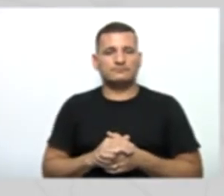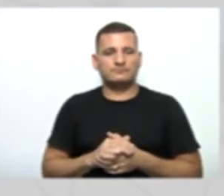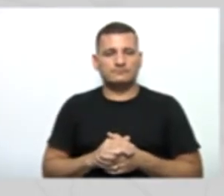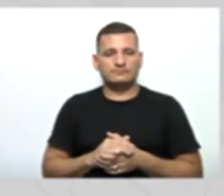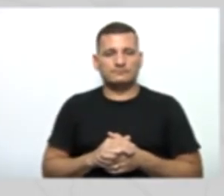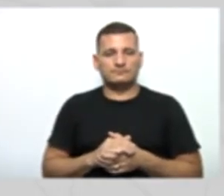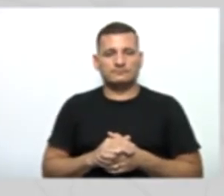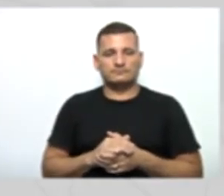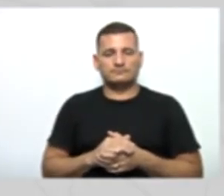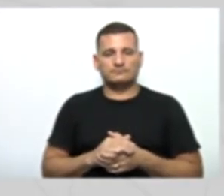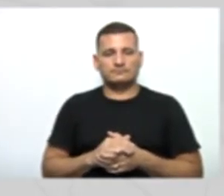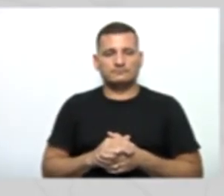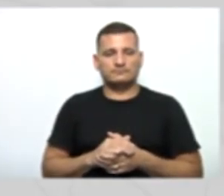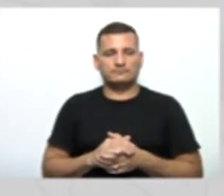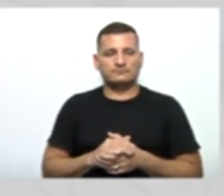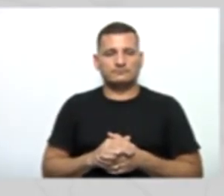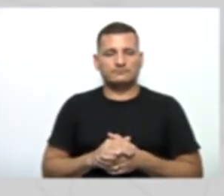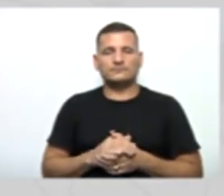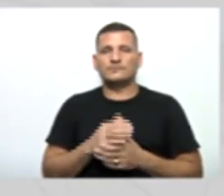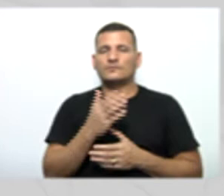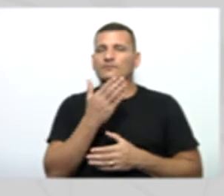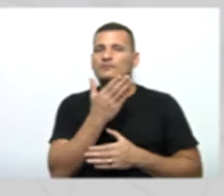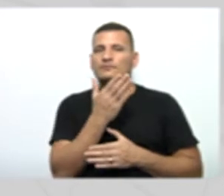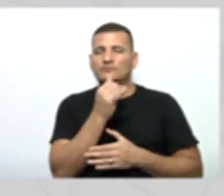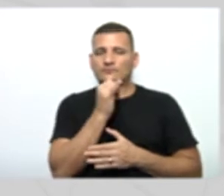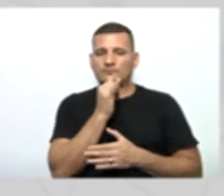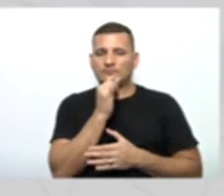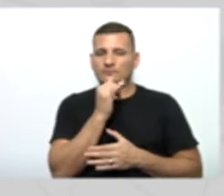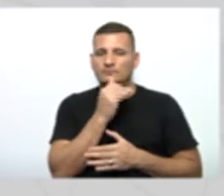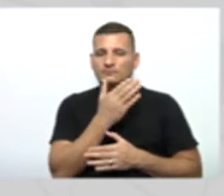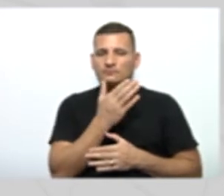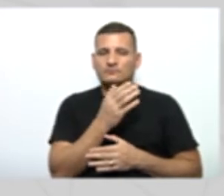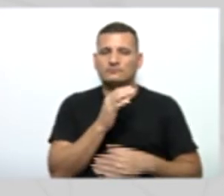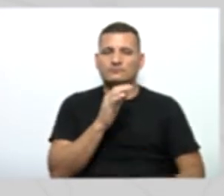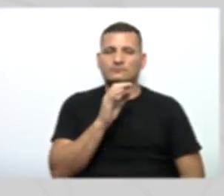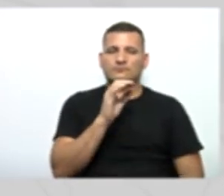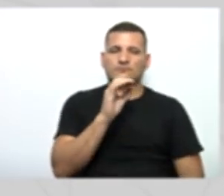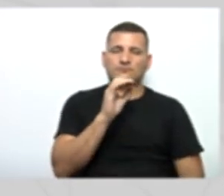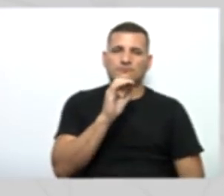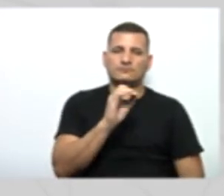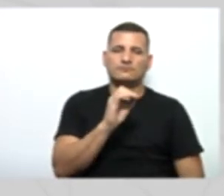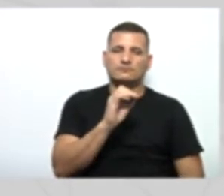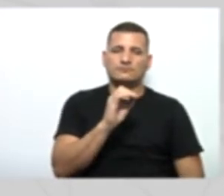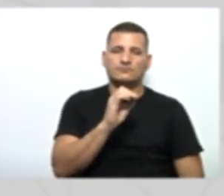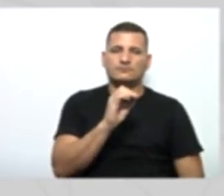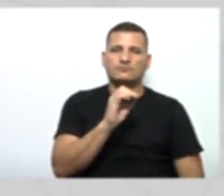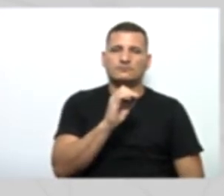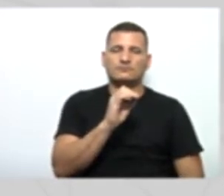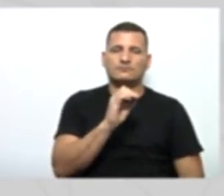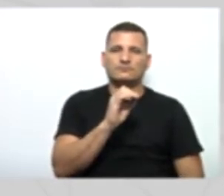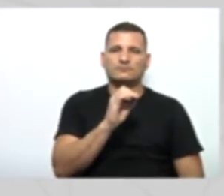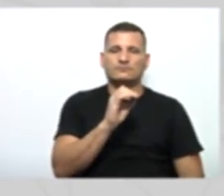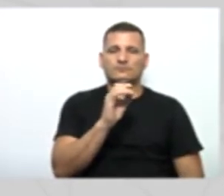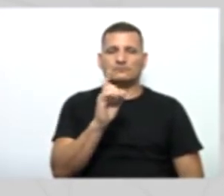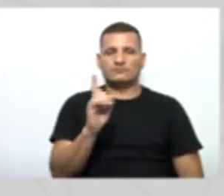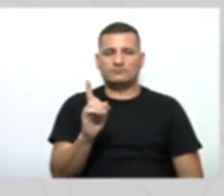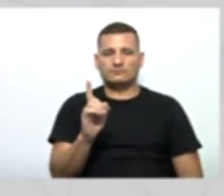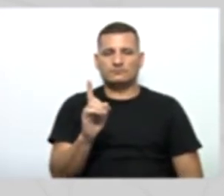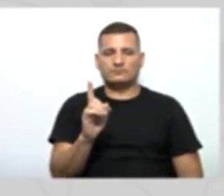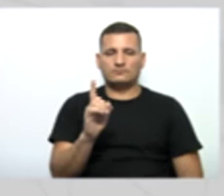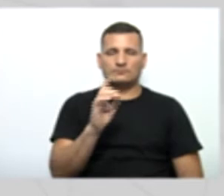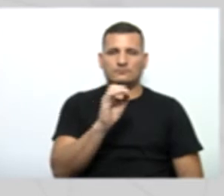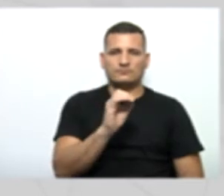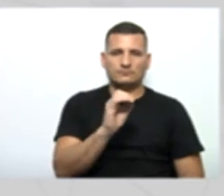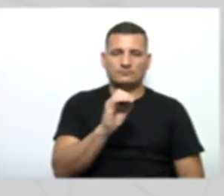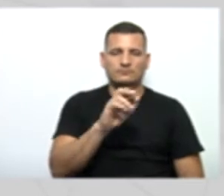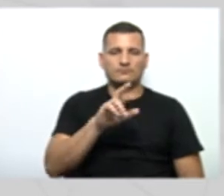as formas que vocês vão exemplificar. Ó. Por exemplo, 0 para 1, certo? 0 para